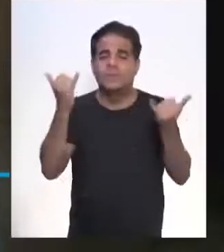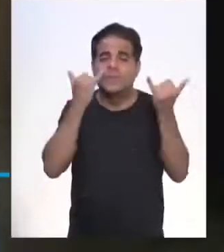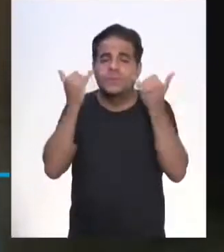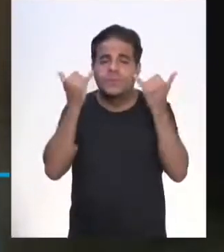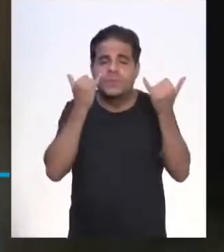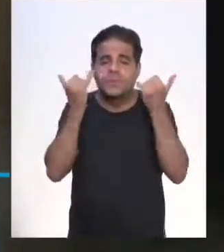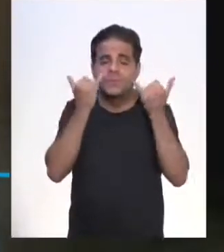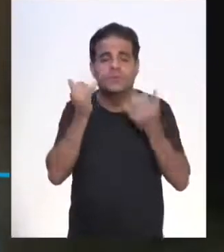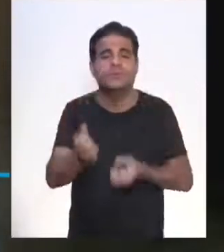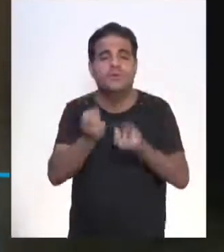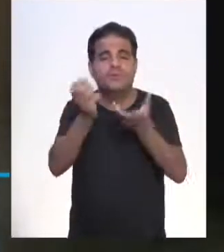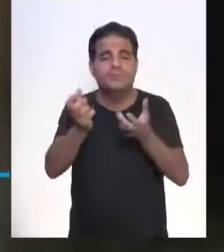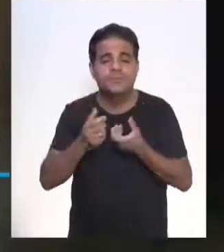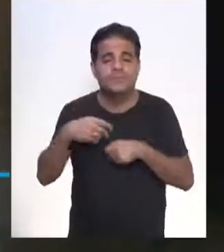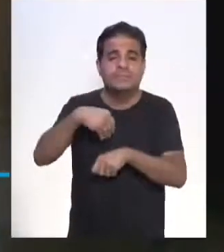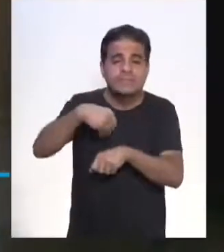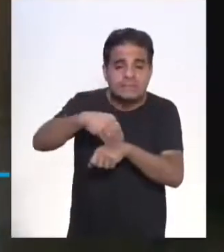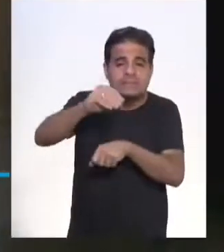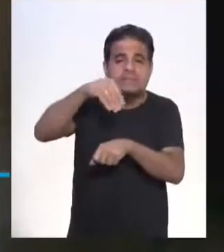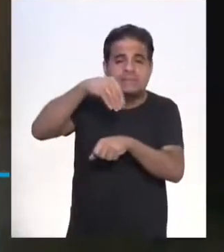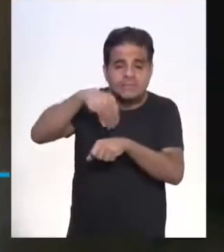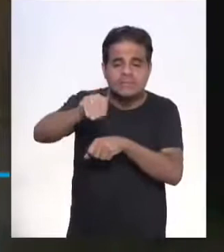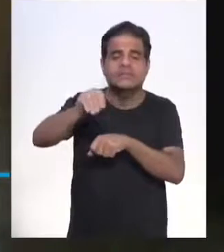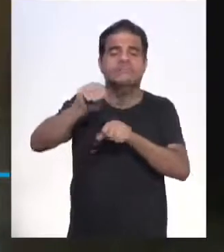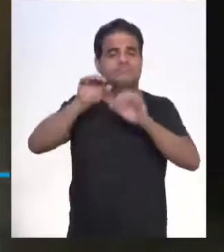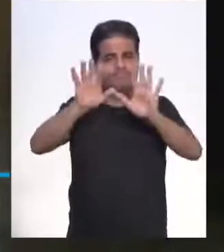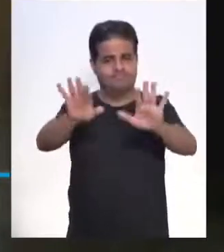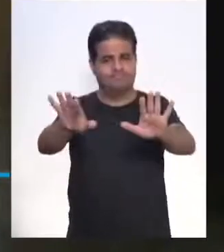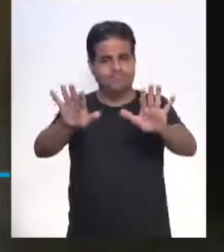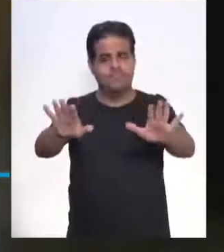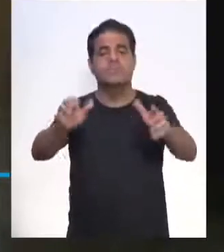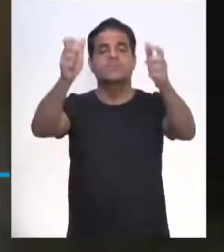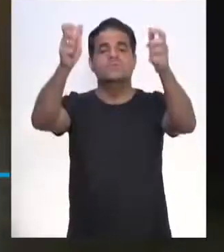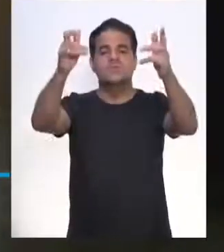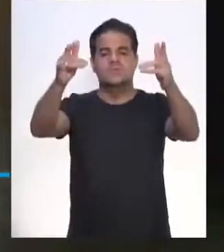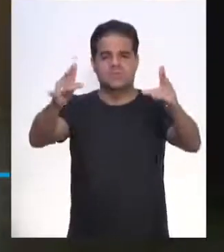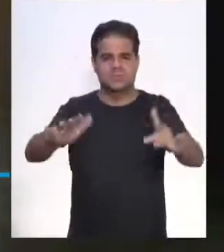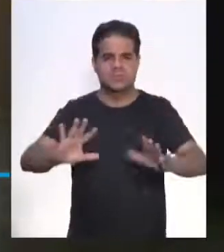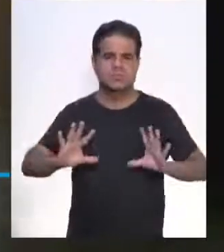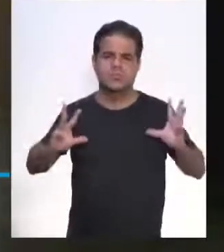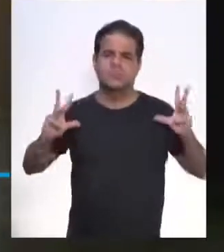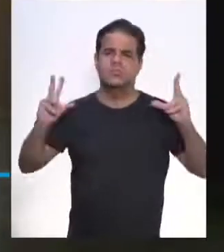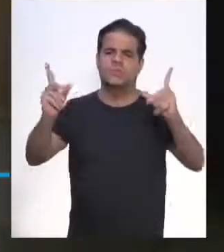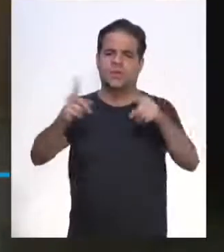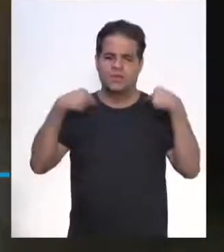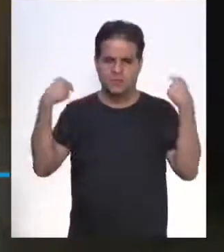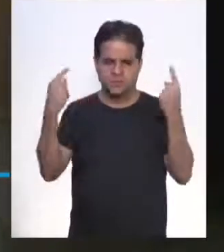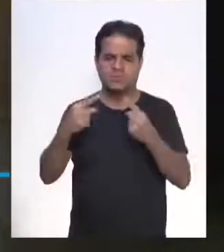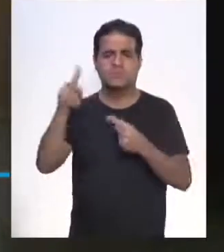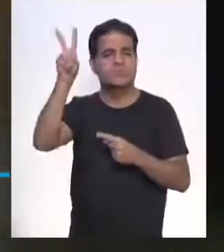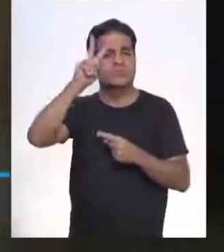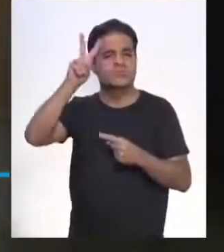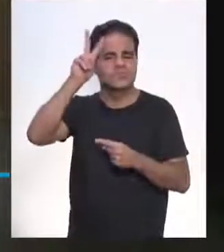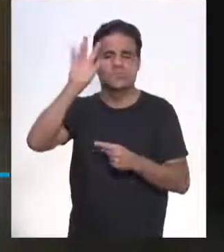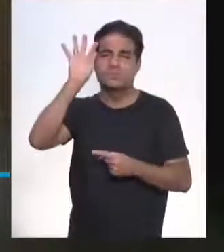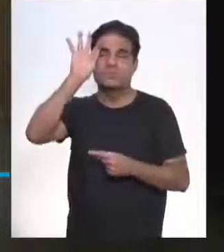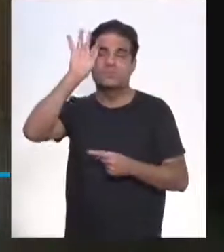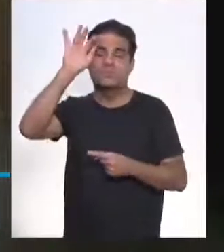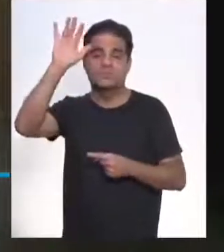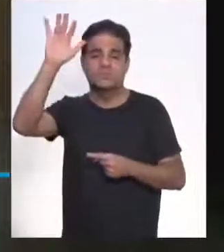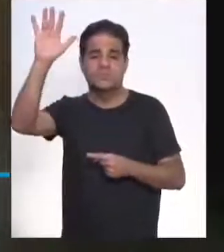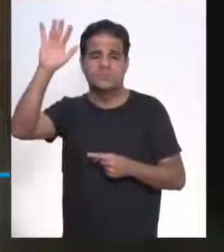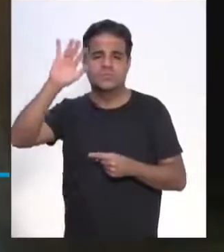hoje. Eu quero dizer-lhes que todos estes momentos da história da filosofia,